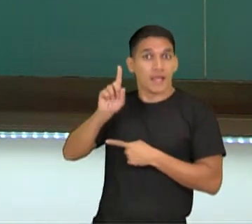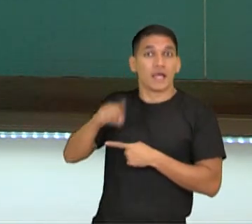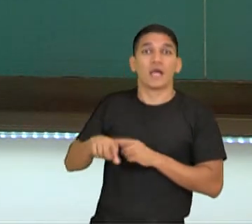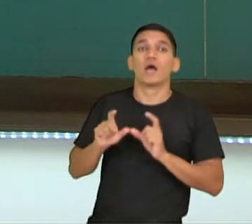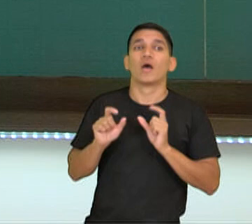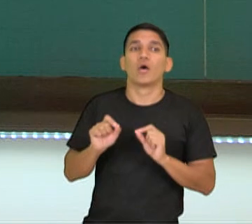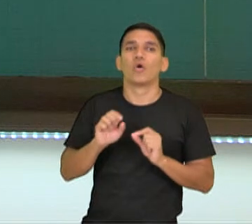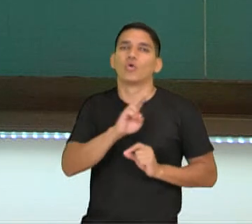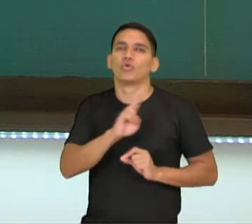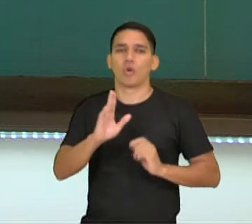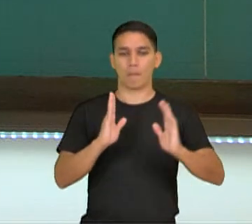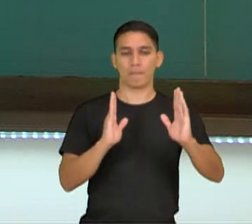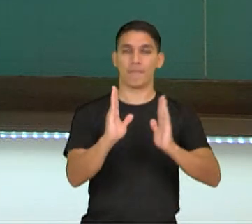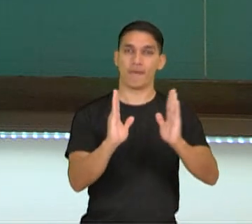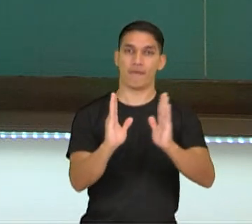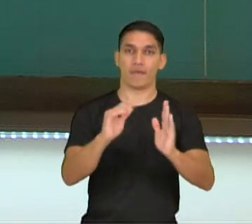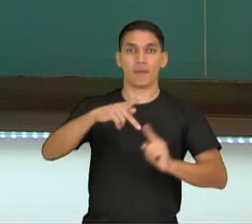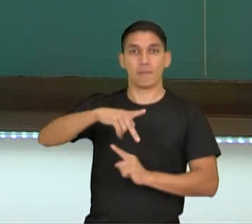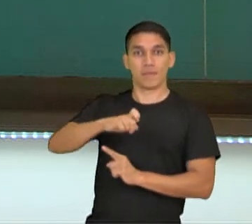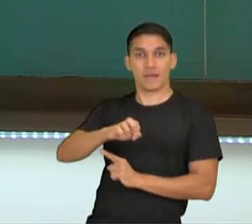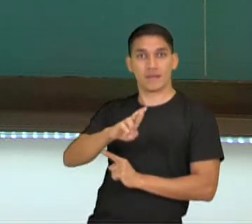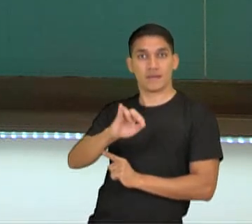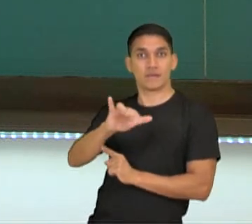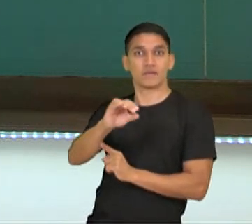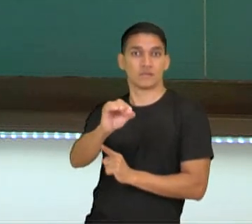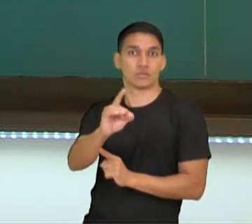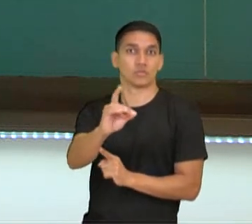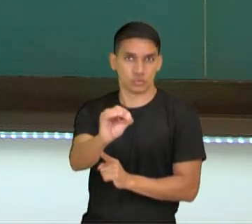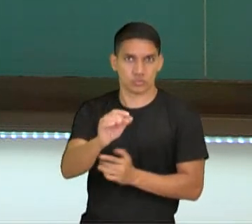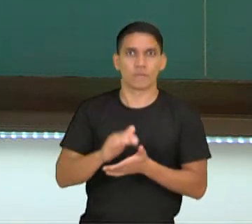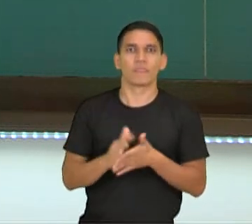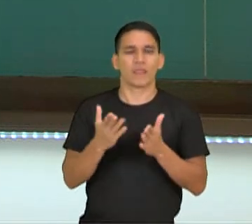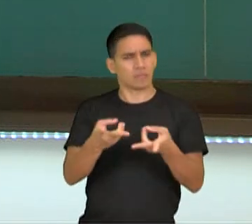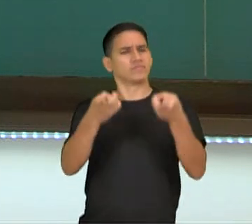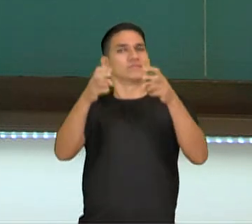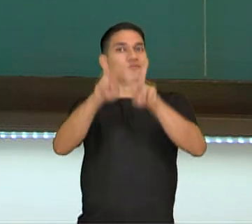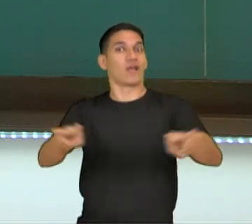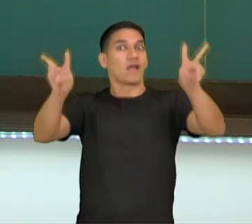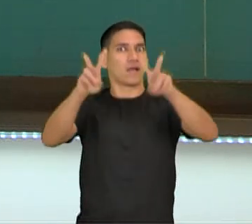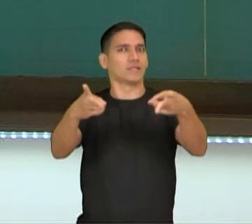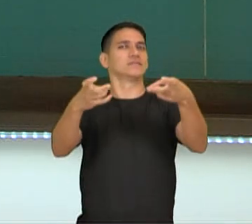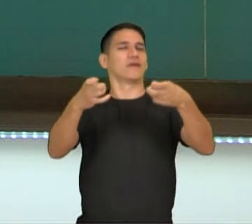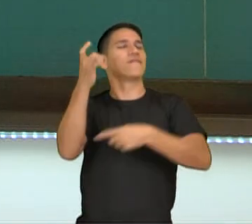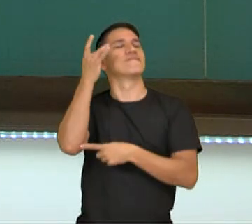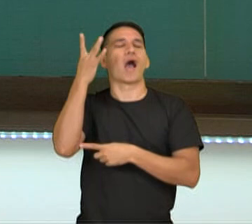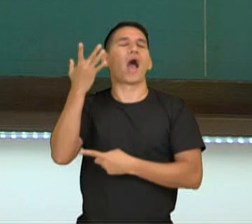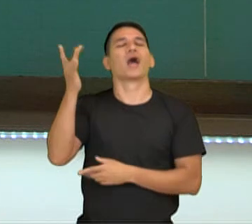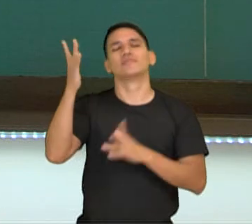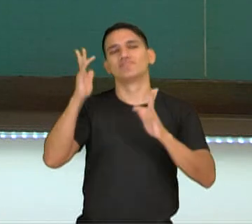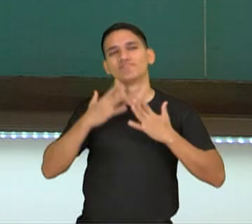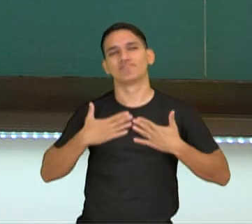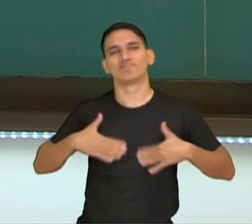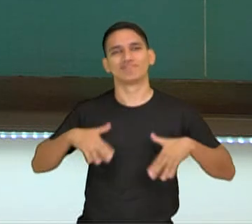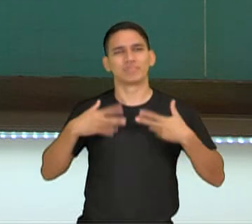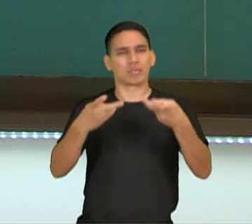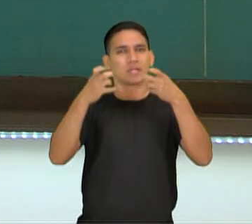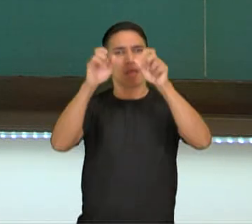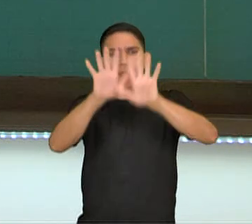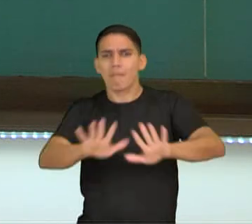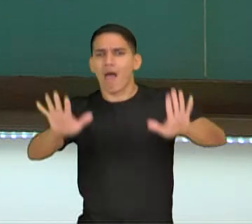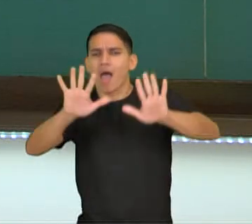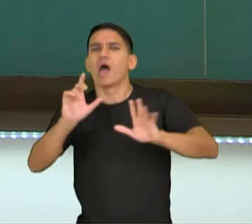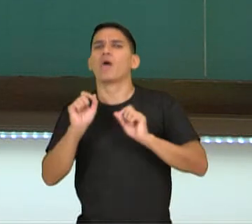o período. Então, fica fácil de visualizar aqui o período e também fica mais tranquilo de visualizar a imagem no